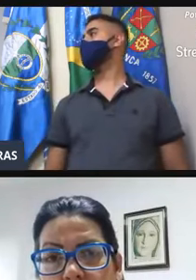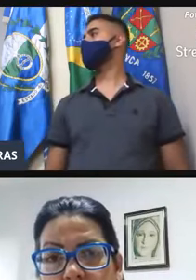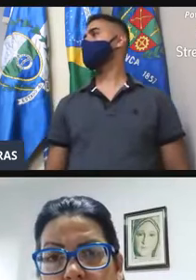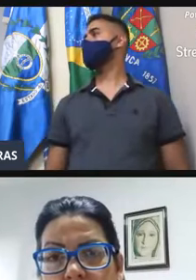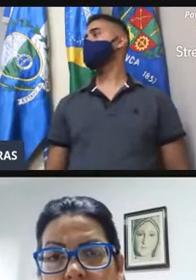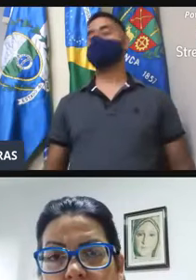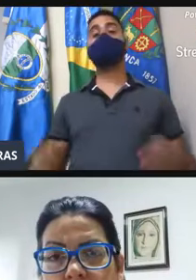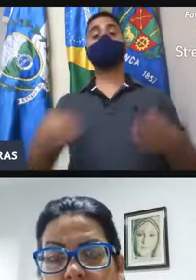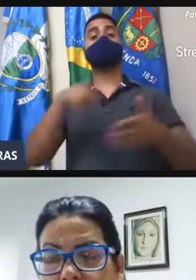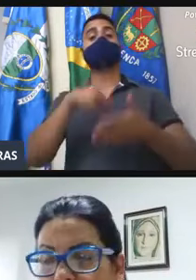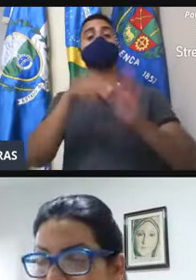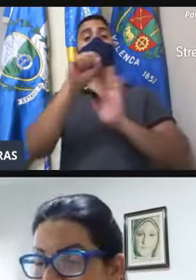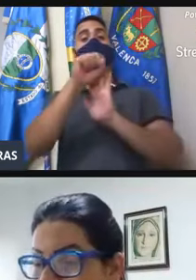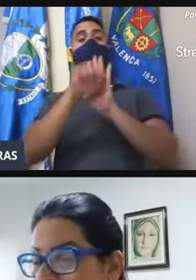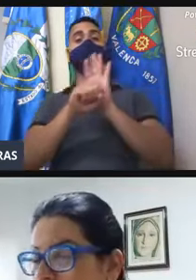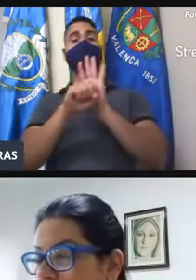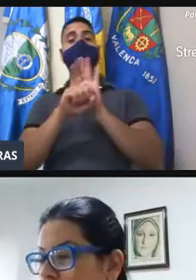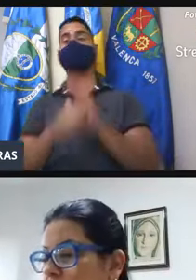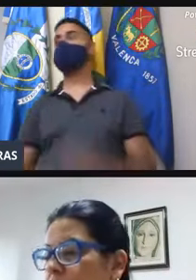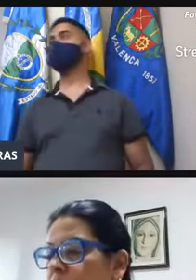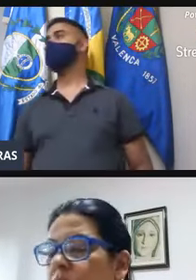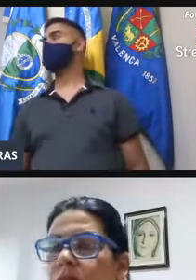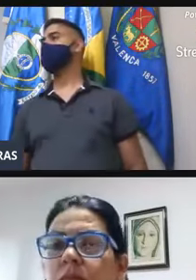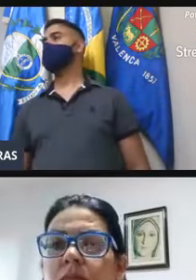leitura dos ofícios e correspondência.